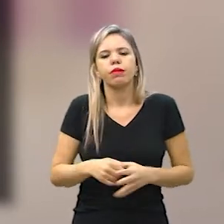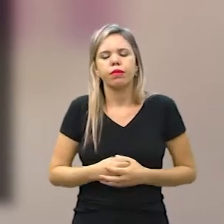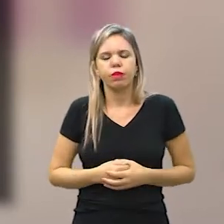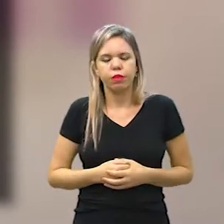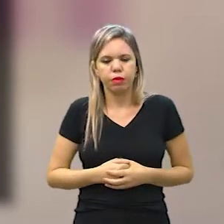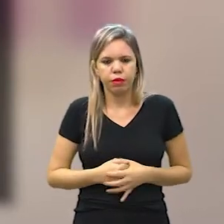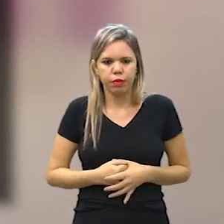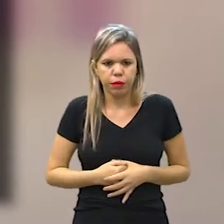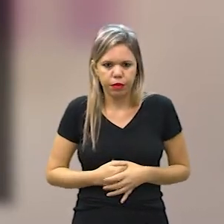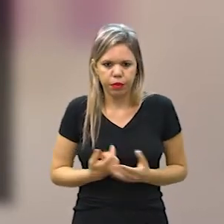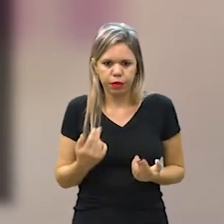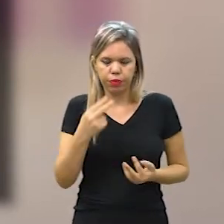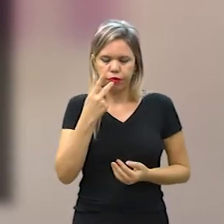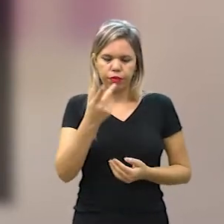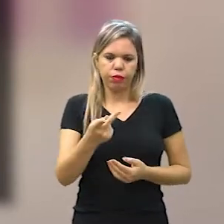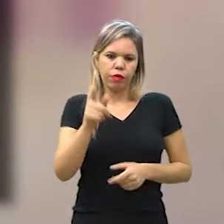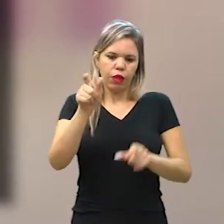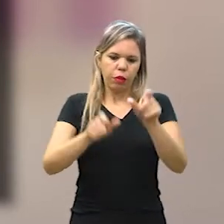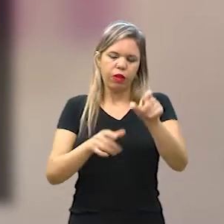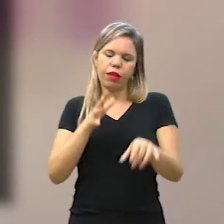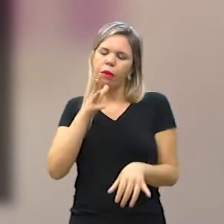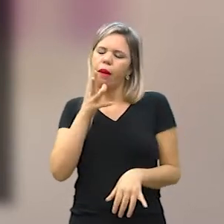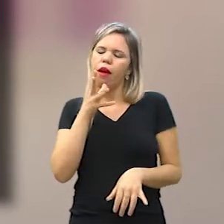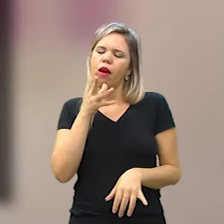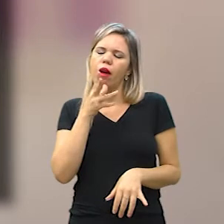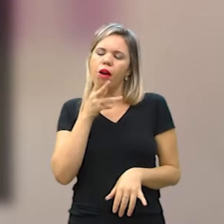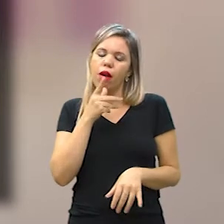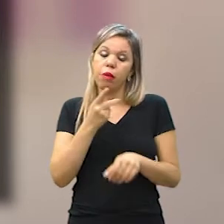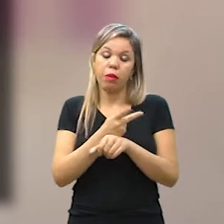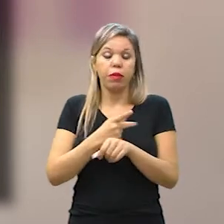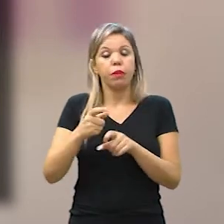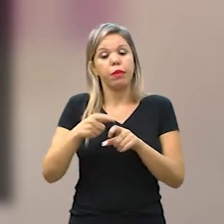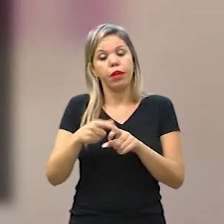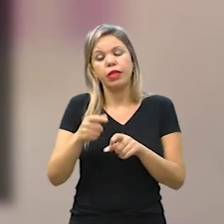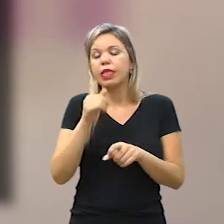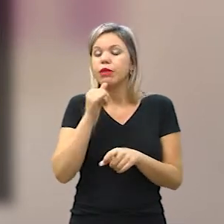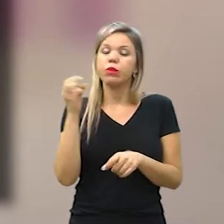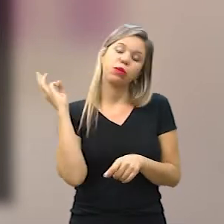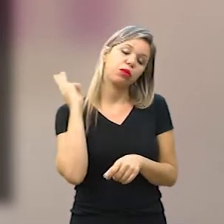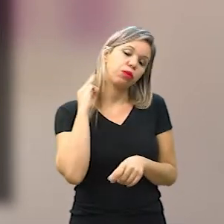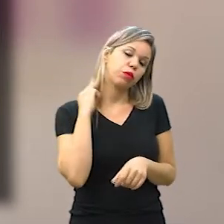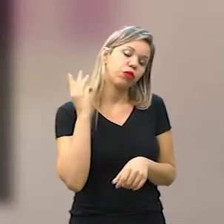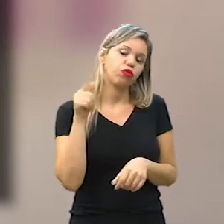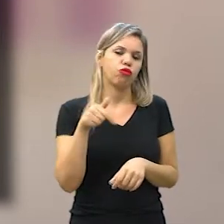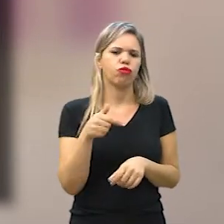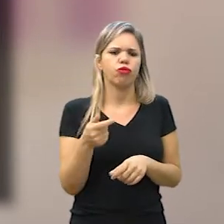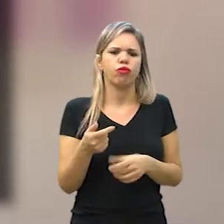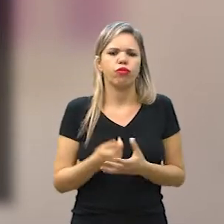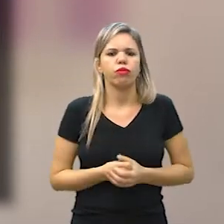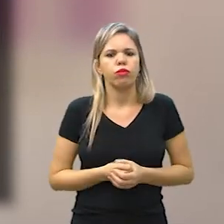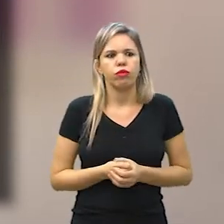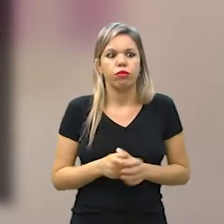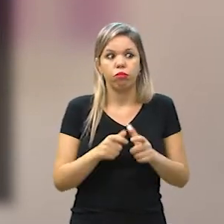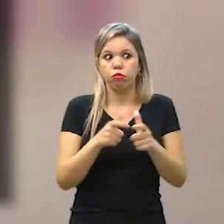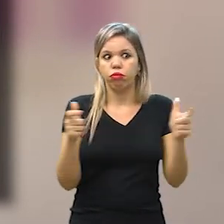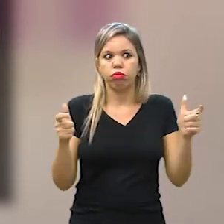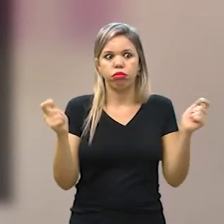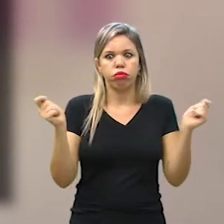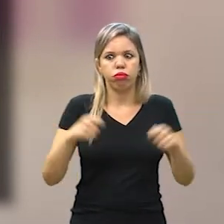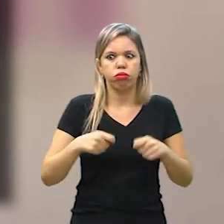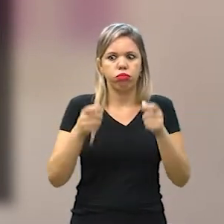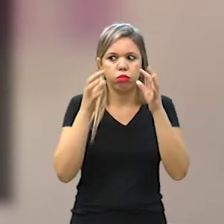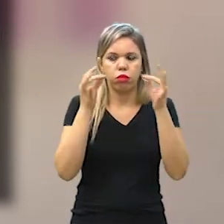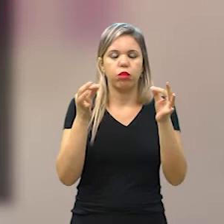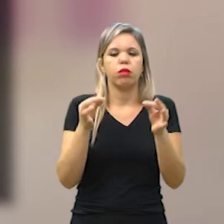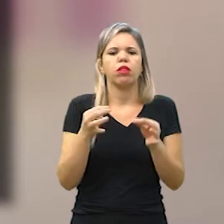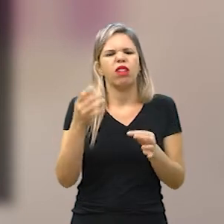Porém, como você falou, pessoas que demoram, né? No caso da meningite, como os sintomas são muito exacerbados,